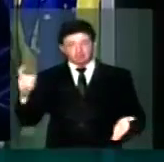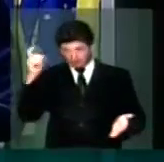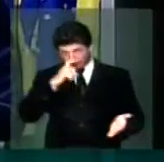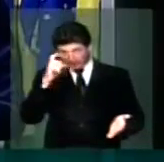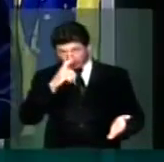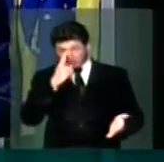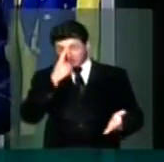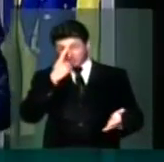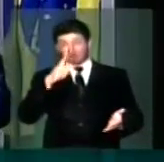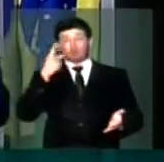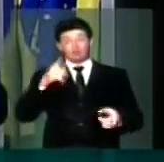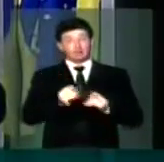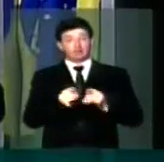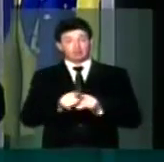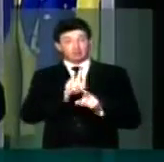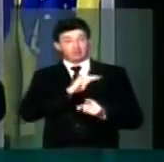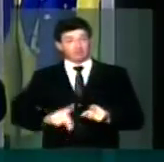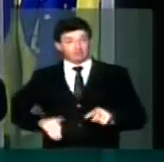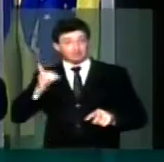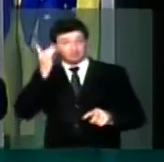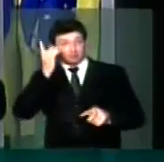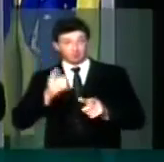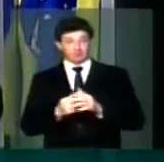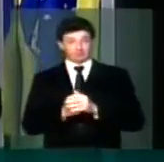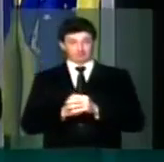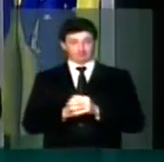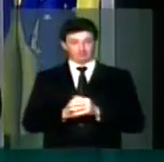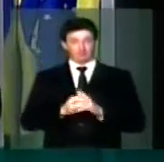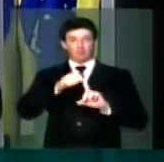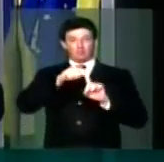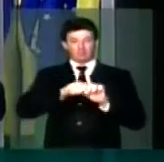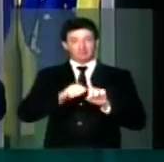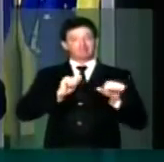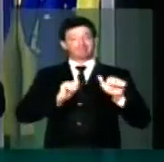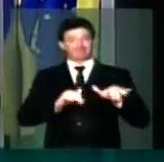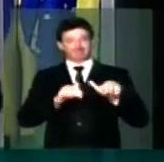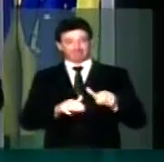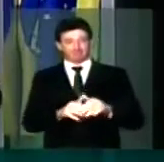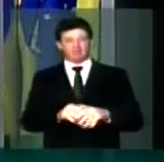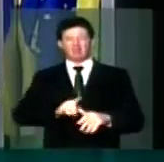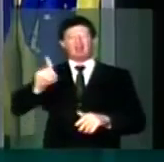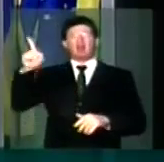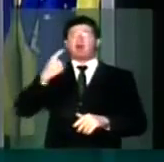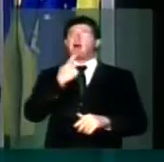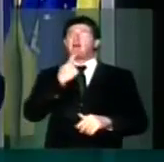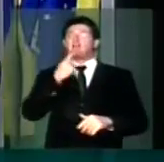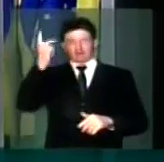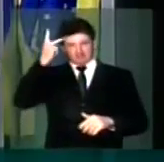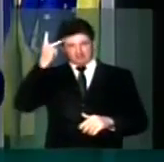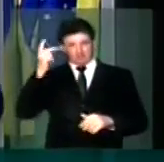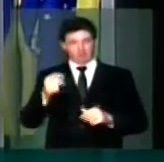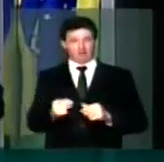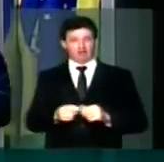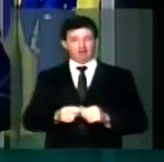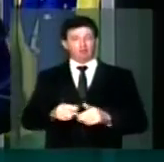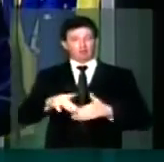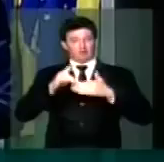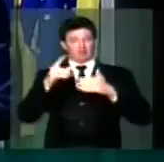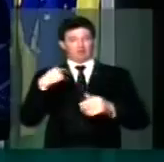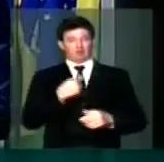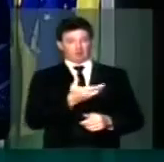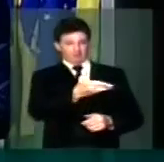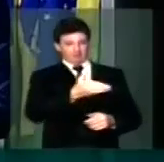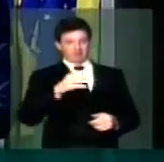mentira, dizia a presidente da República no mês de setembro, lá em Campinas, terra do nosso